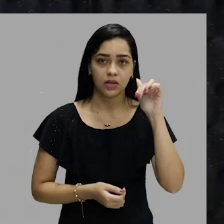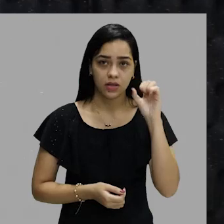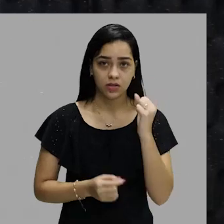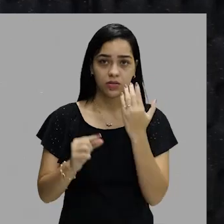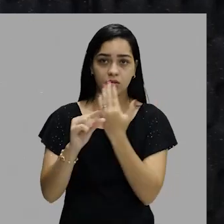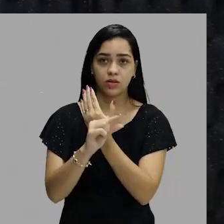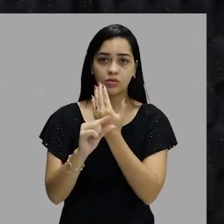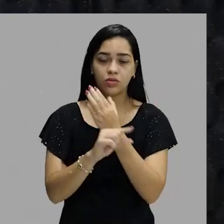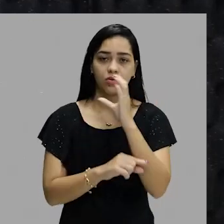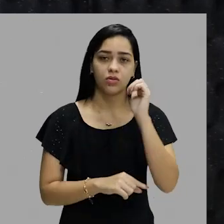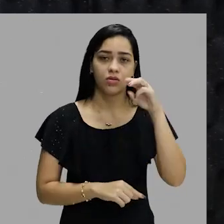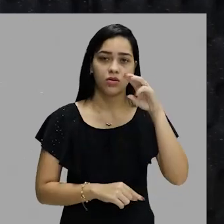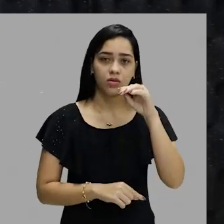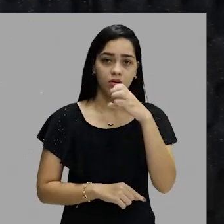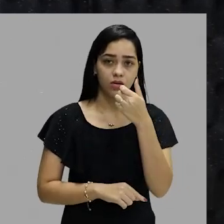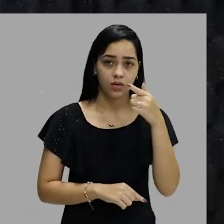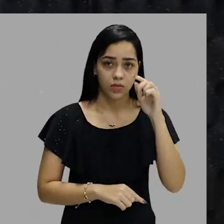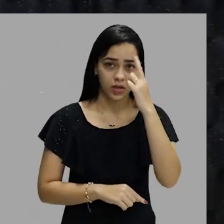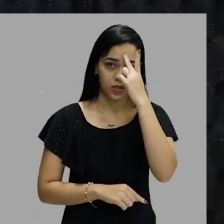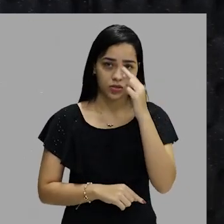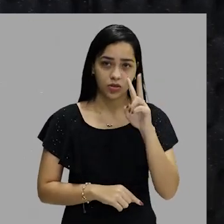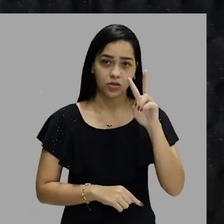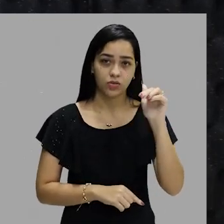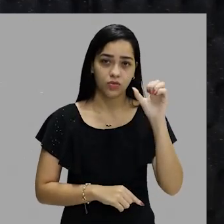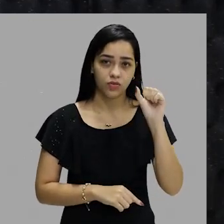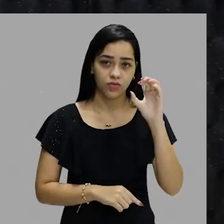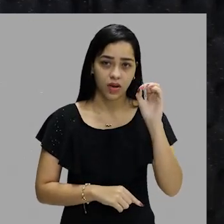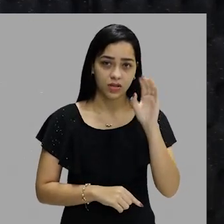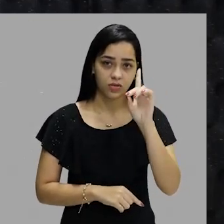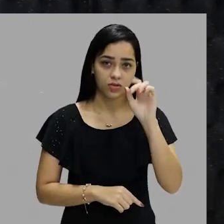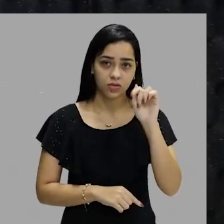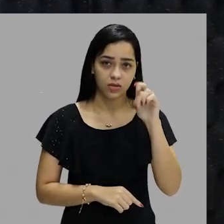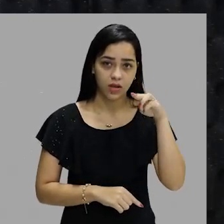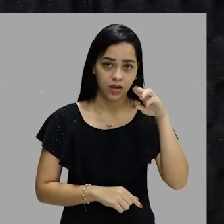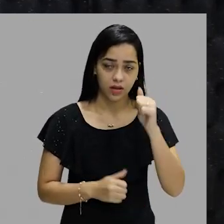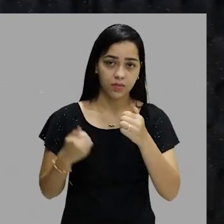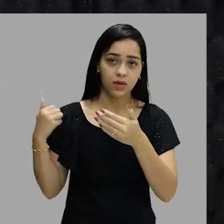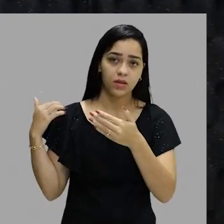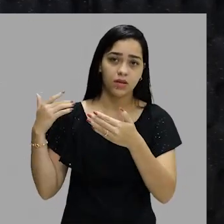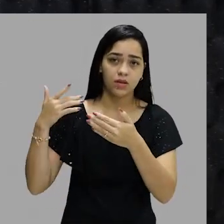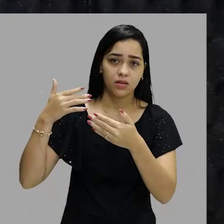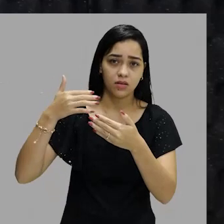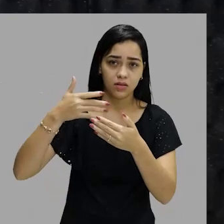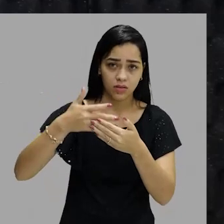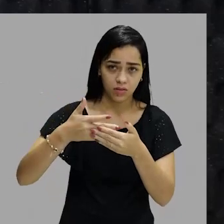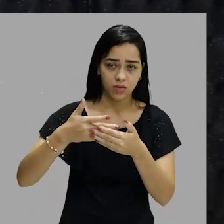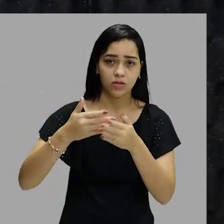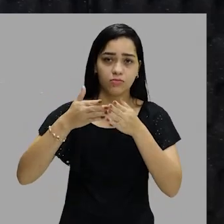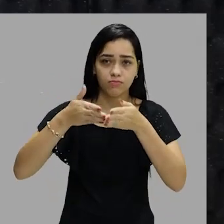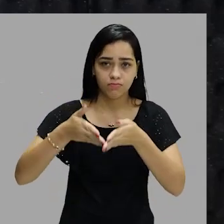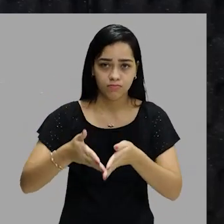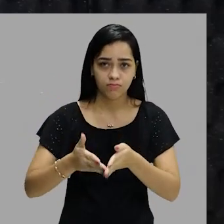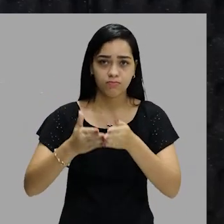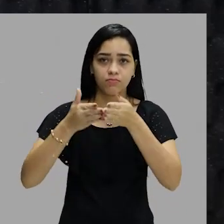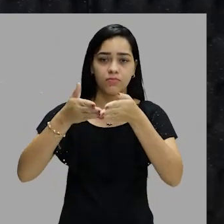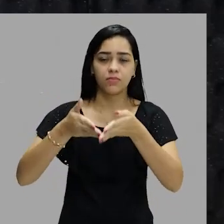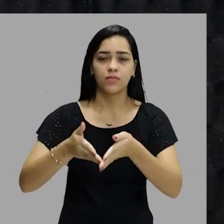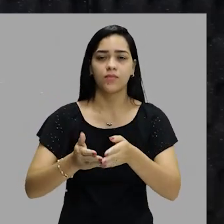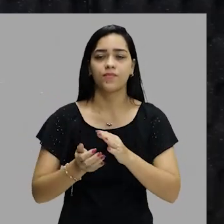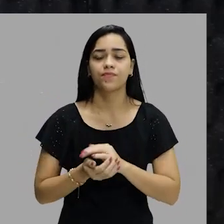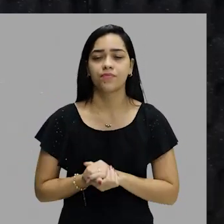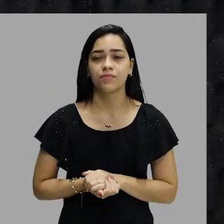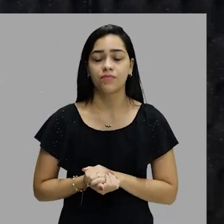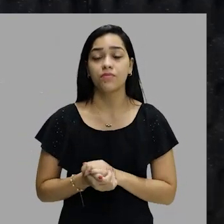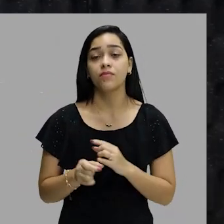conta a história de Vasco da Gama e a sua trajetória em expedição marítima.